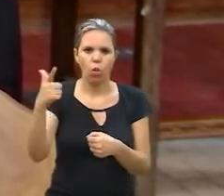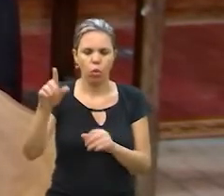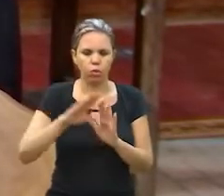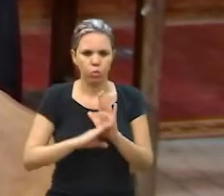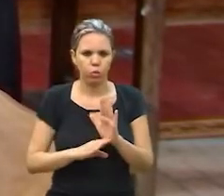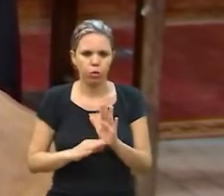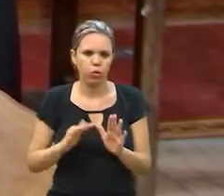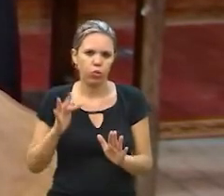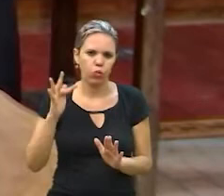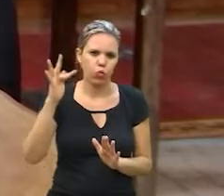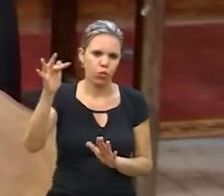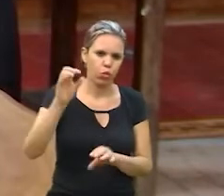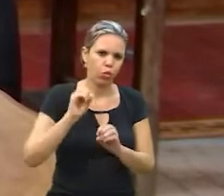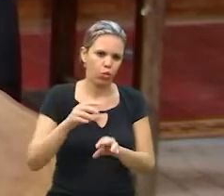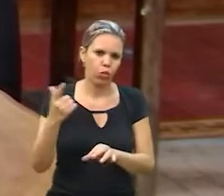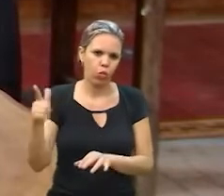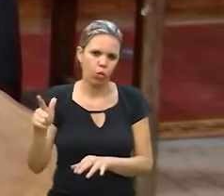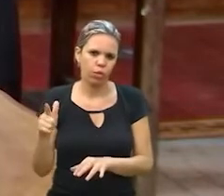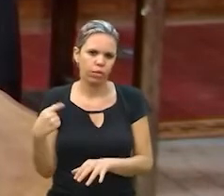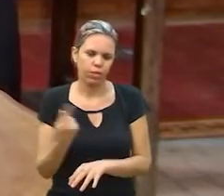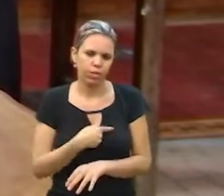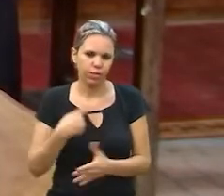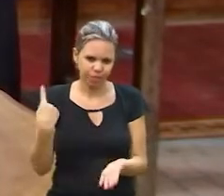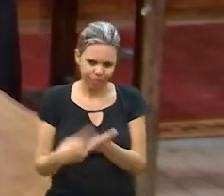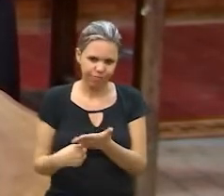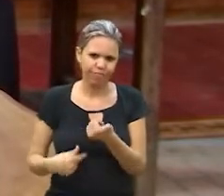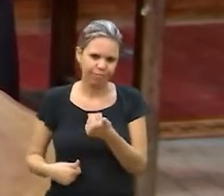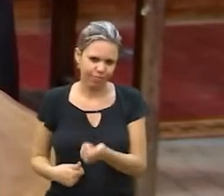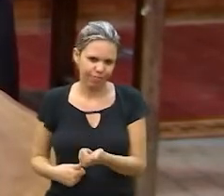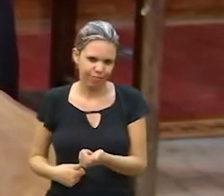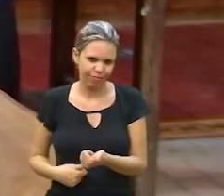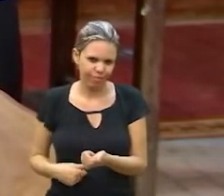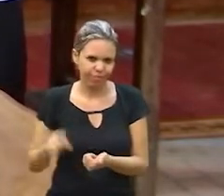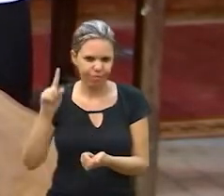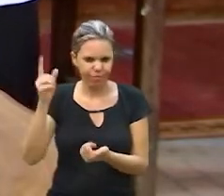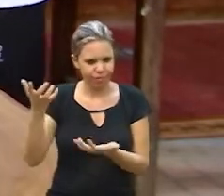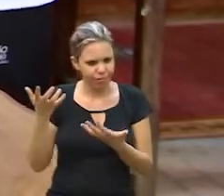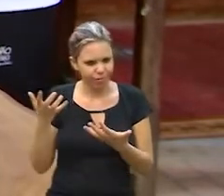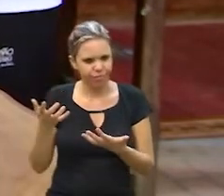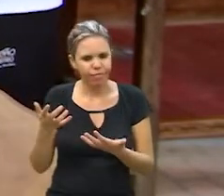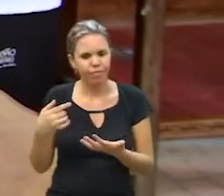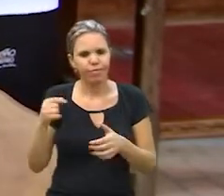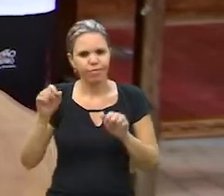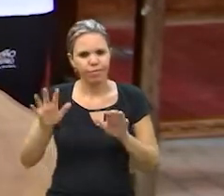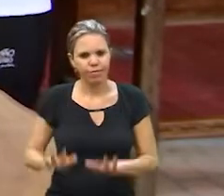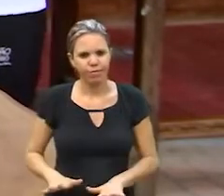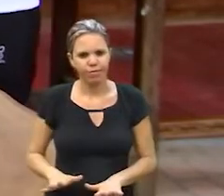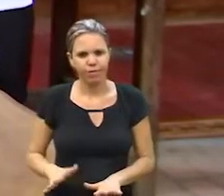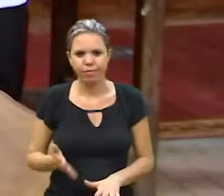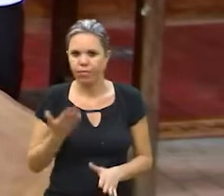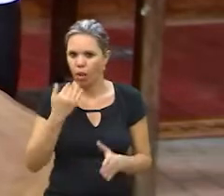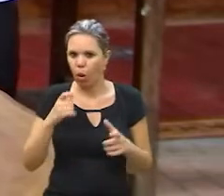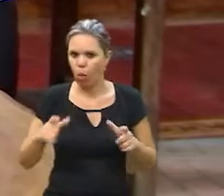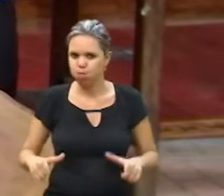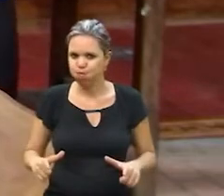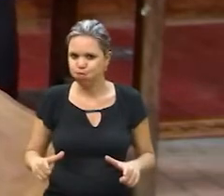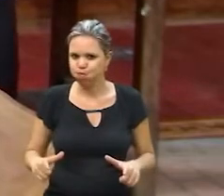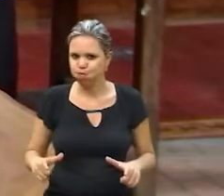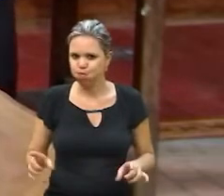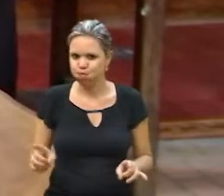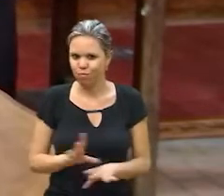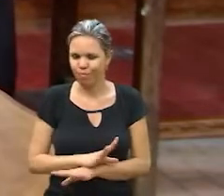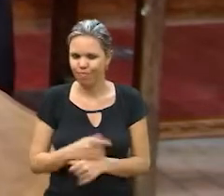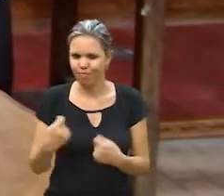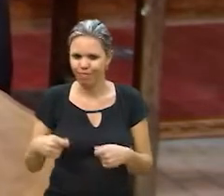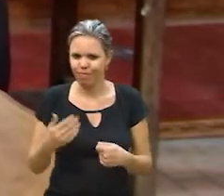outro programa para ensinar outra receita pra gente, combinado? Opa, se Deus quiser. A gente fica por aqui porque, olha, eu preciso acabar com esse prato